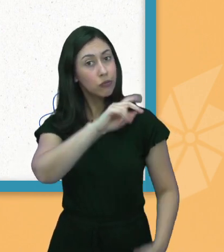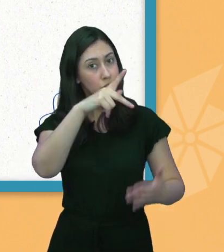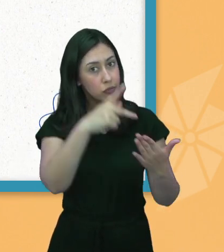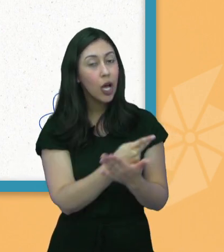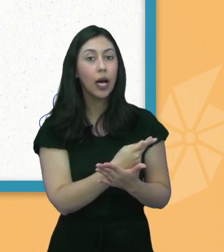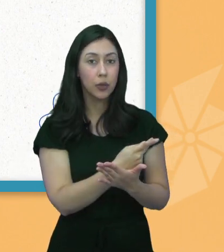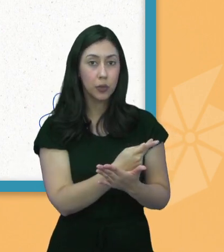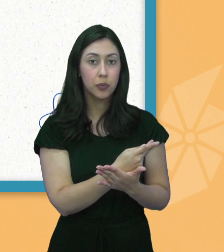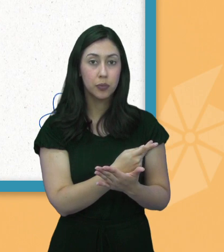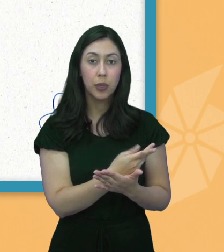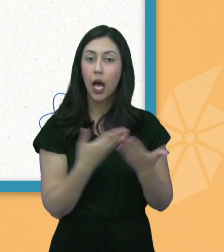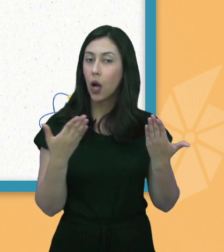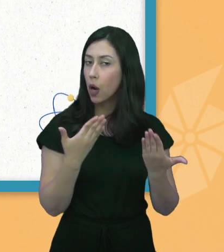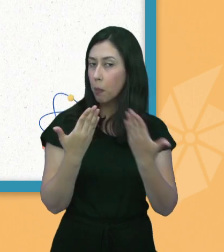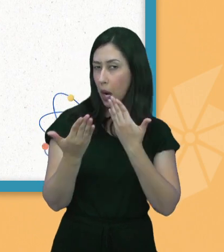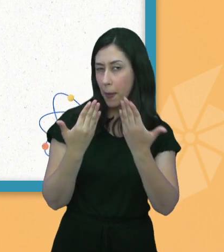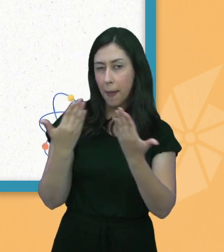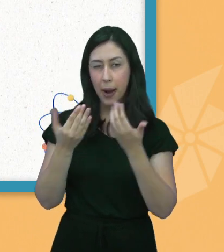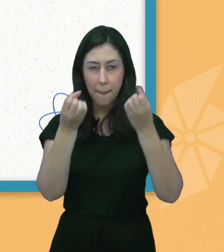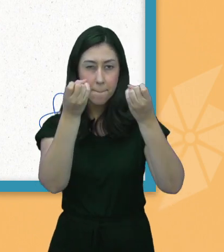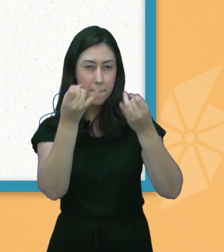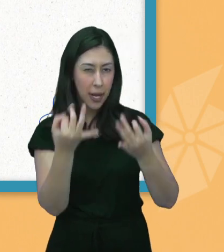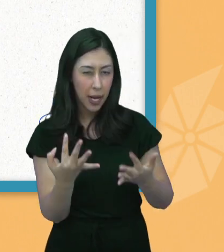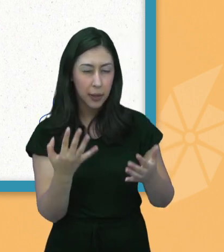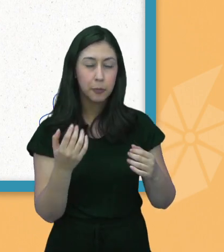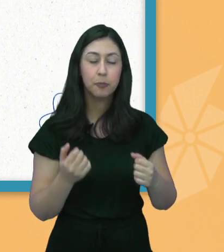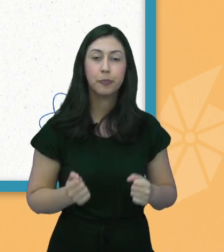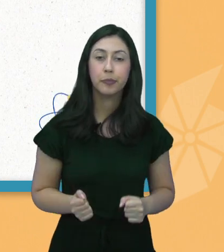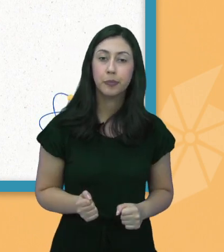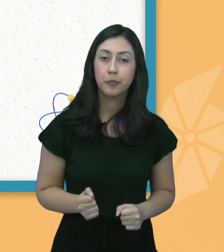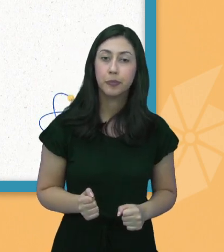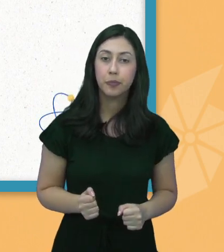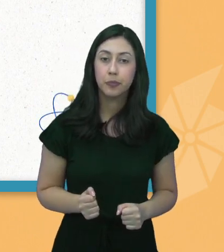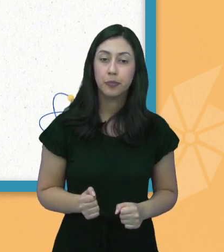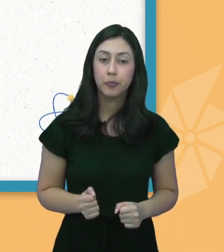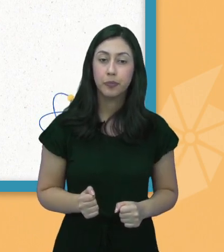Então vamos aqui debater um por um e falar se eles estão corretos ou incorretos.